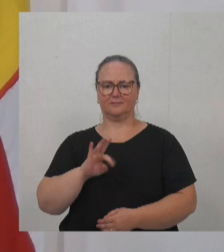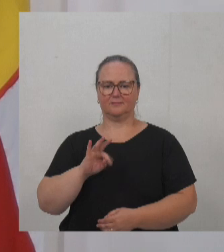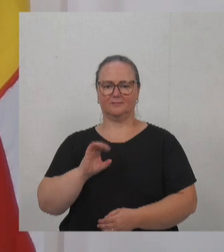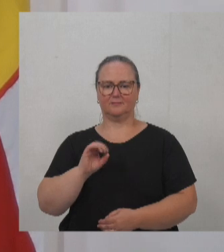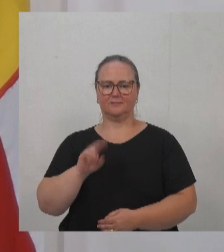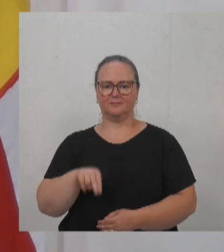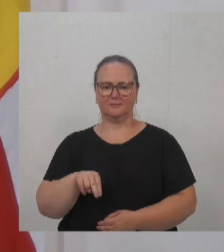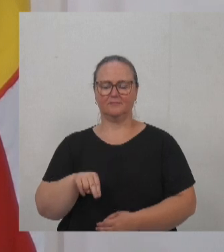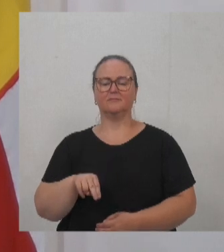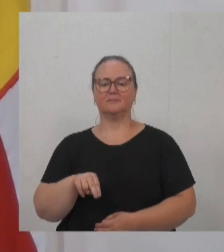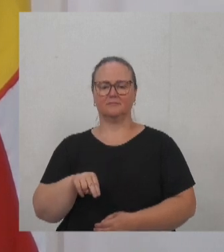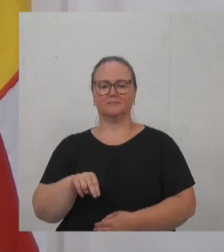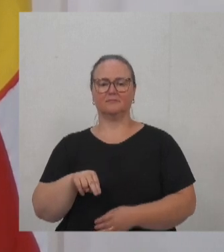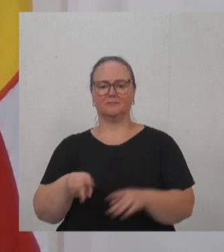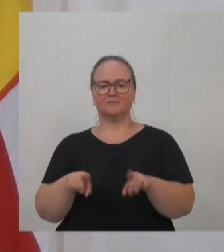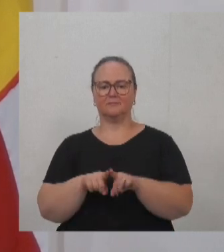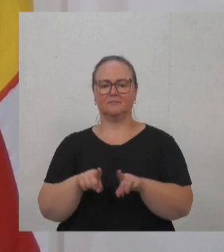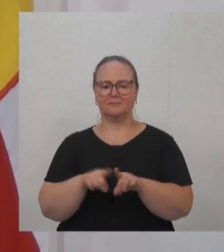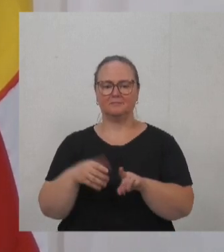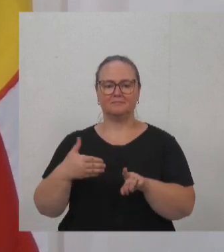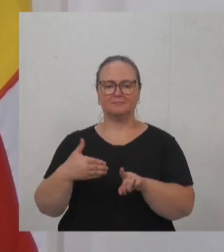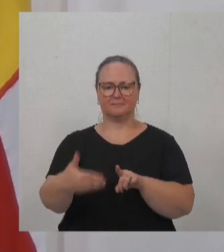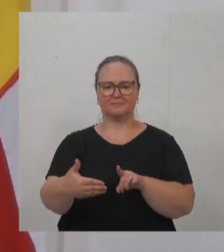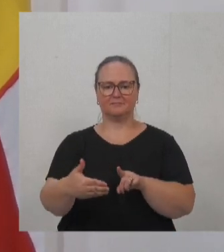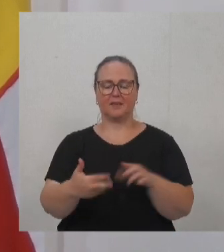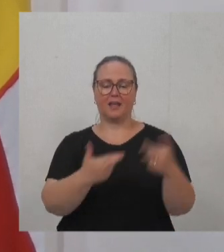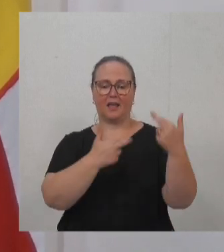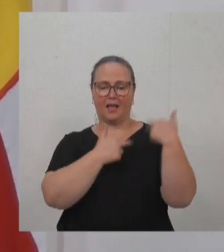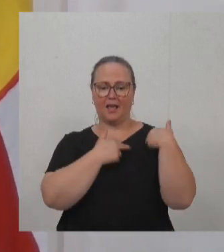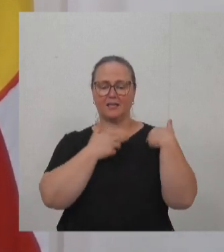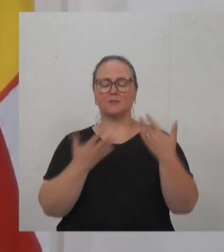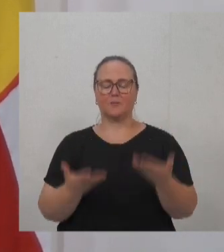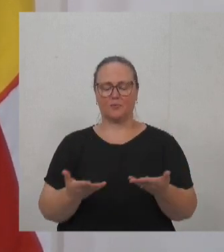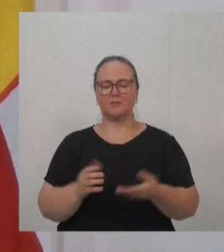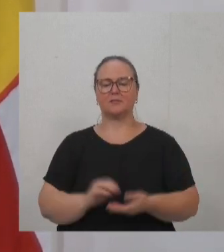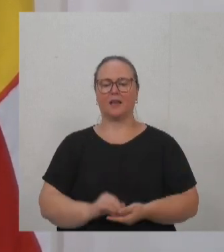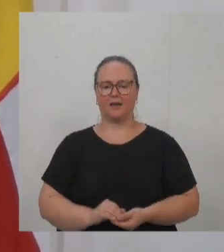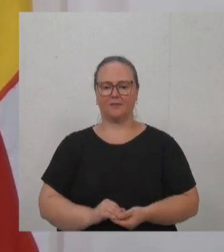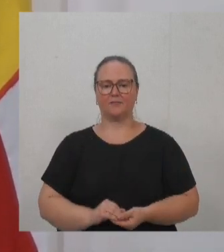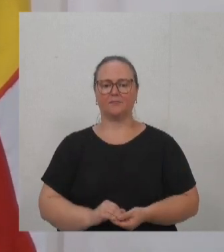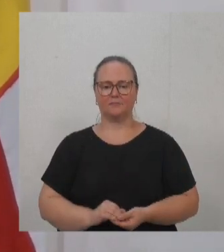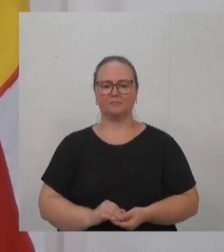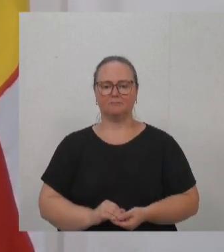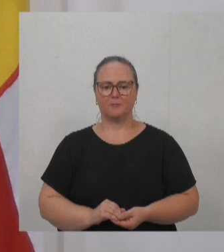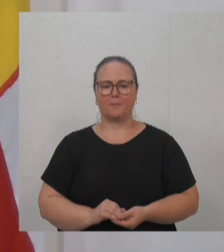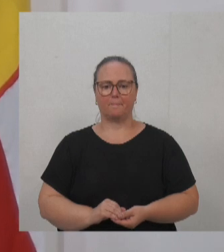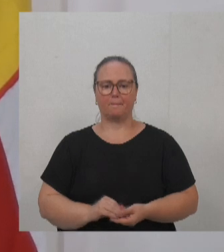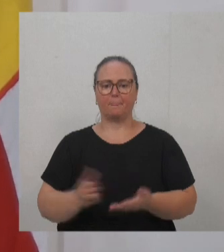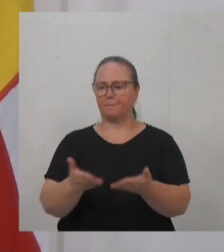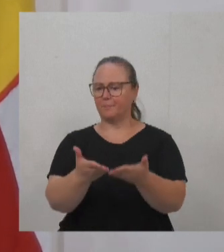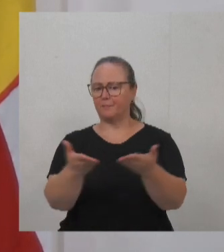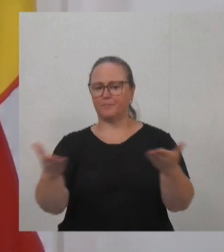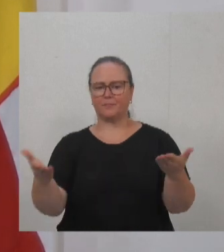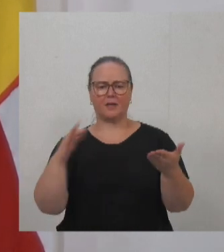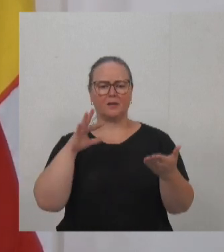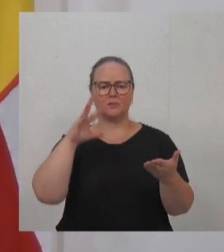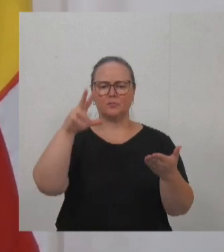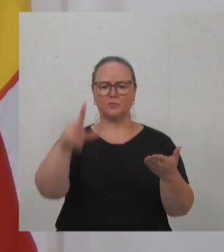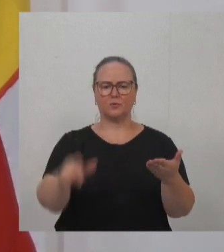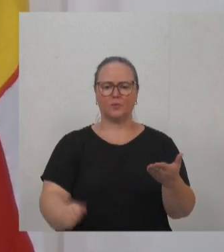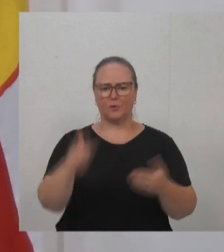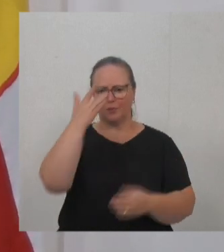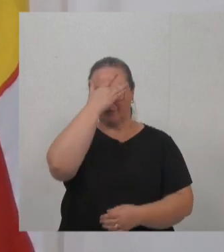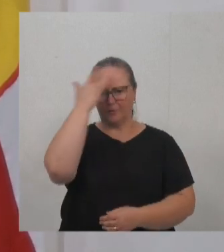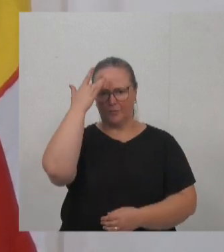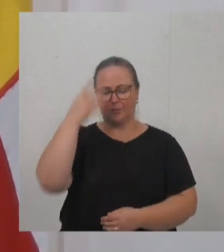eleições à frente da 3ª Zona Eleitoral. E em seus nomes queria cumprimentar todos os magistrados aqui, vou